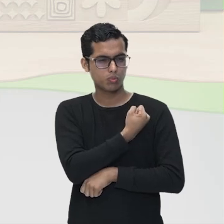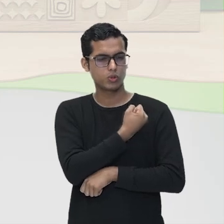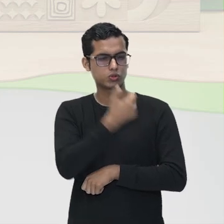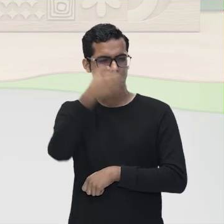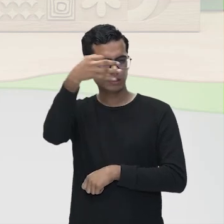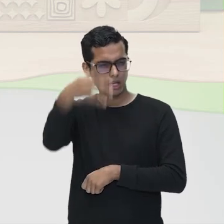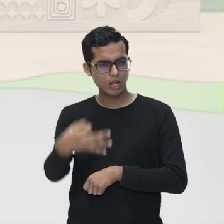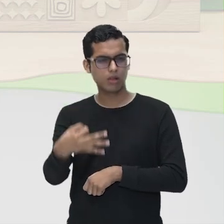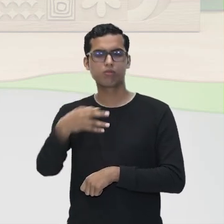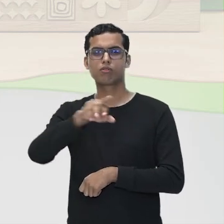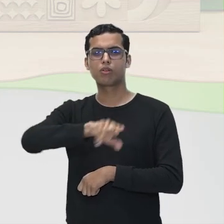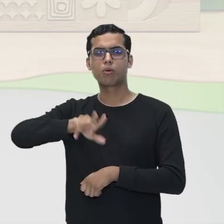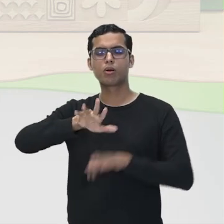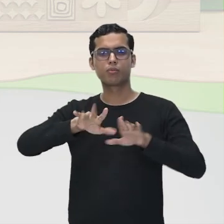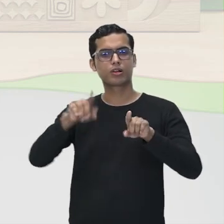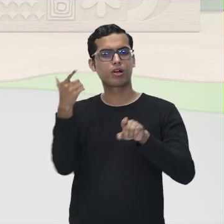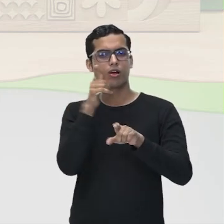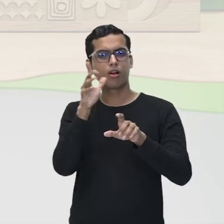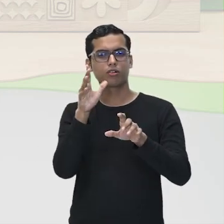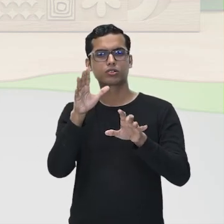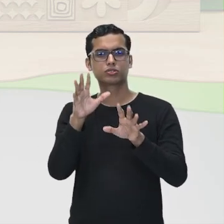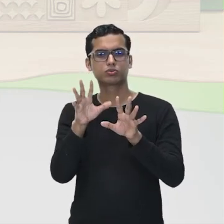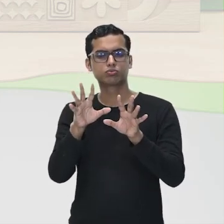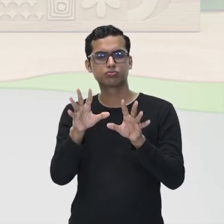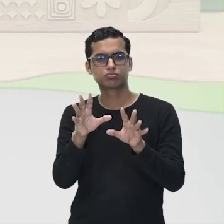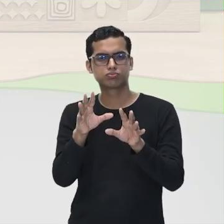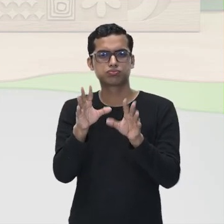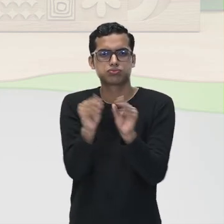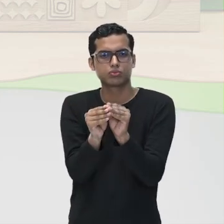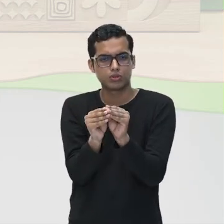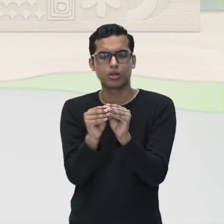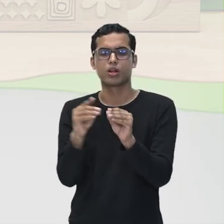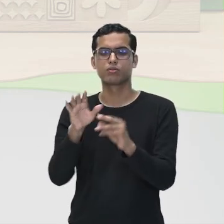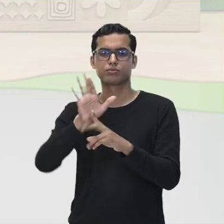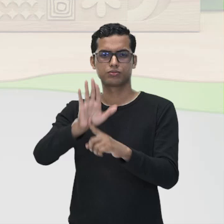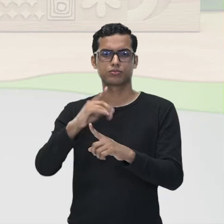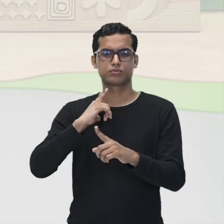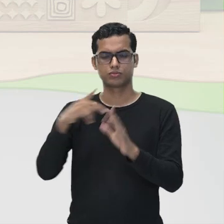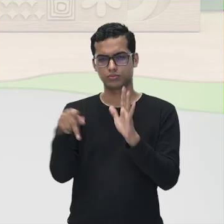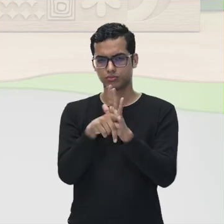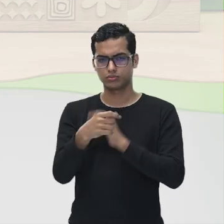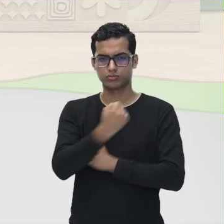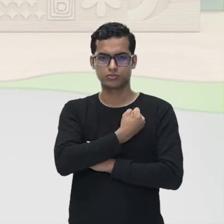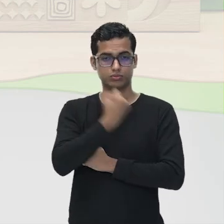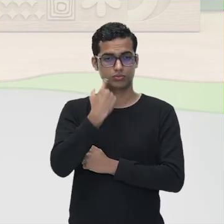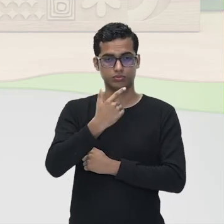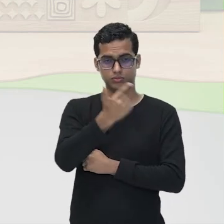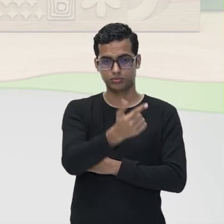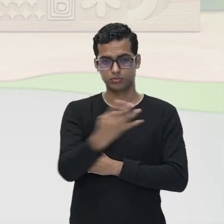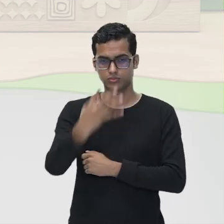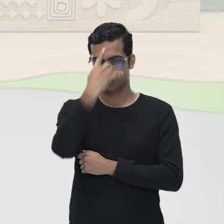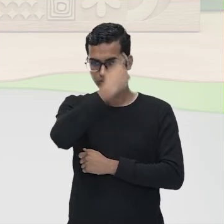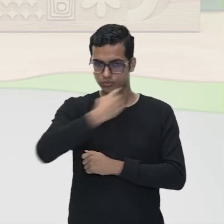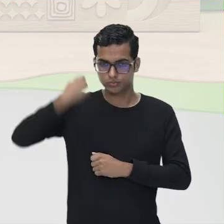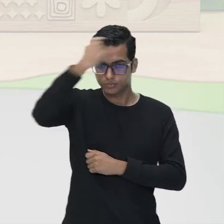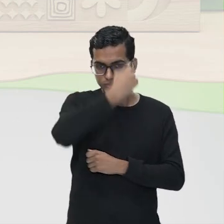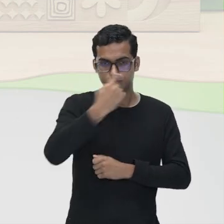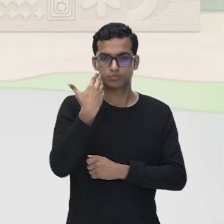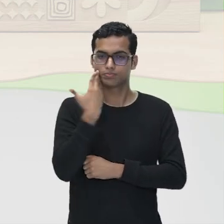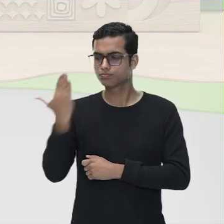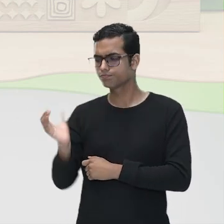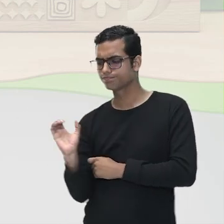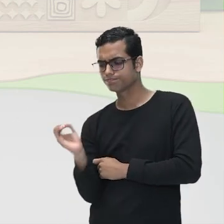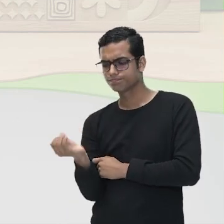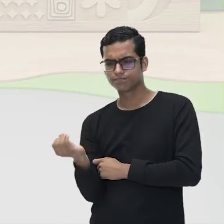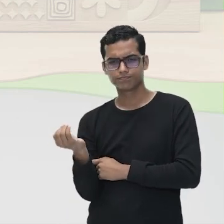Observando o movimento de rotação, nós vemos o quê? Nós temos o Sol, certo?